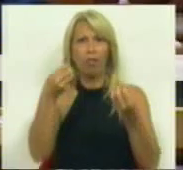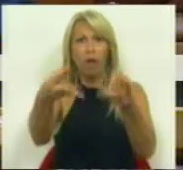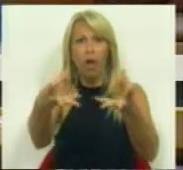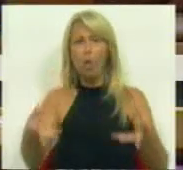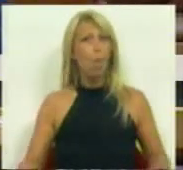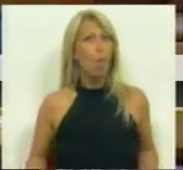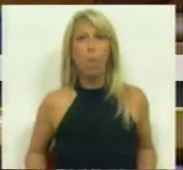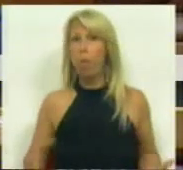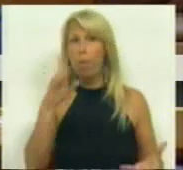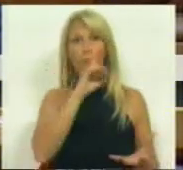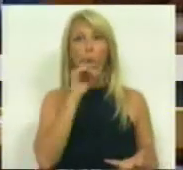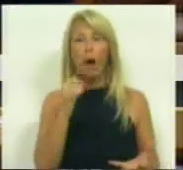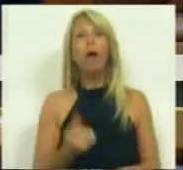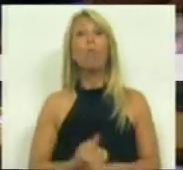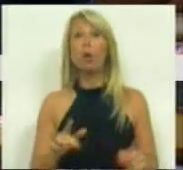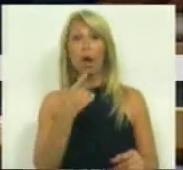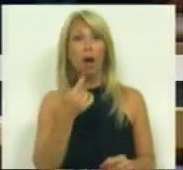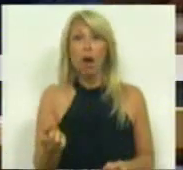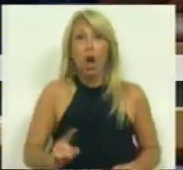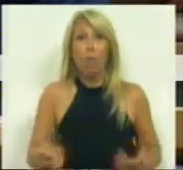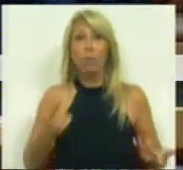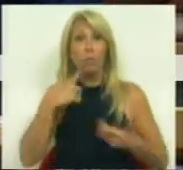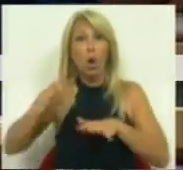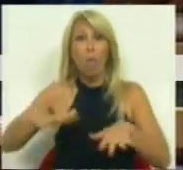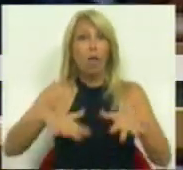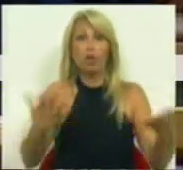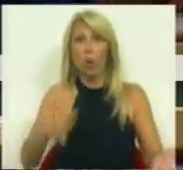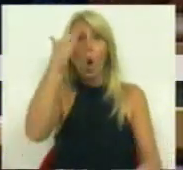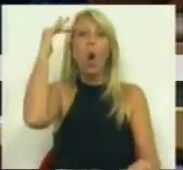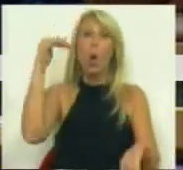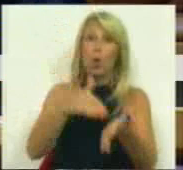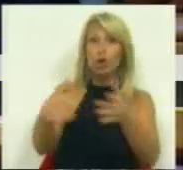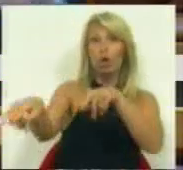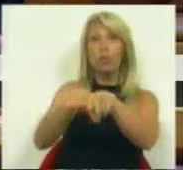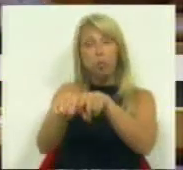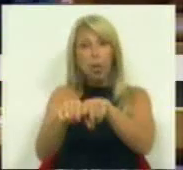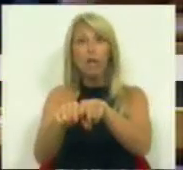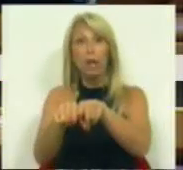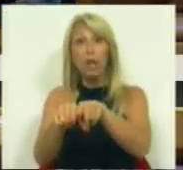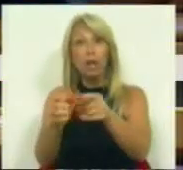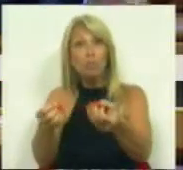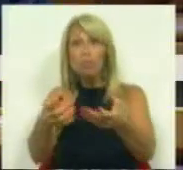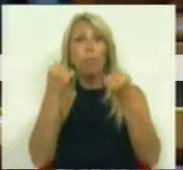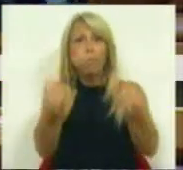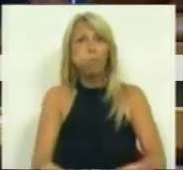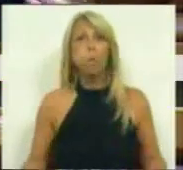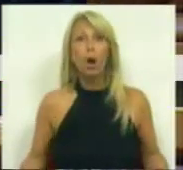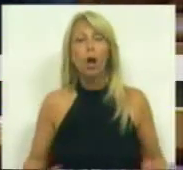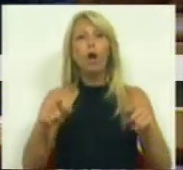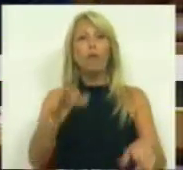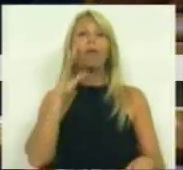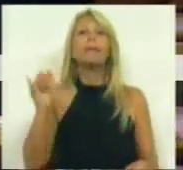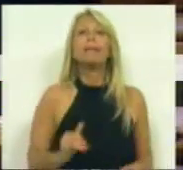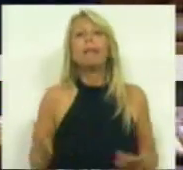não interpretaram essas manifestações, não tiraram quaisquer conclusões políticas. E aquilo que foi uma tentativa de assomo